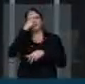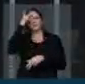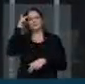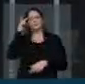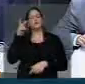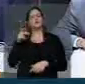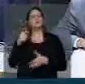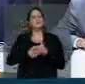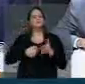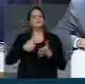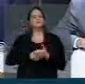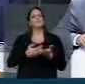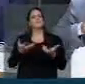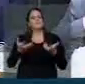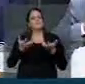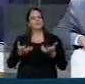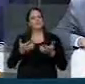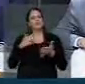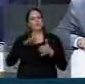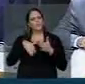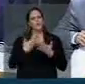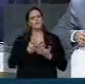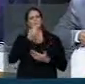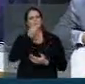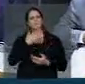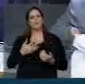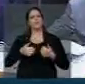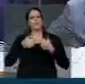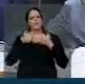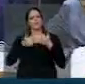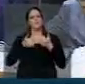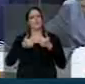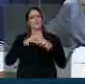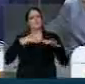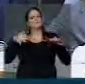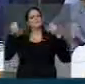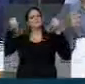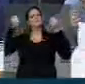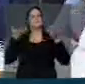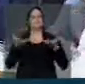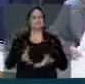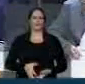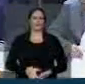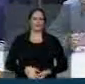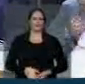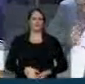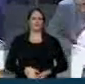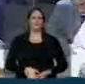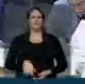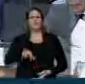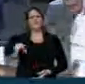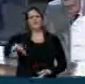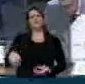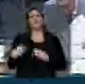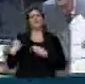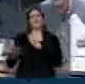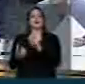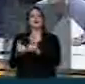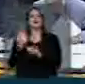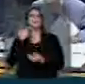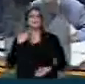qualidade. As ruas querem dinheiro para a educação, não para banqueiros ou para as petroleiras